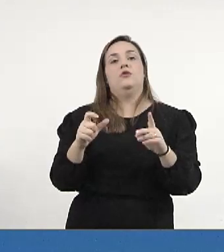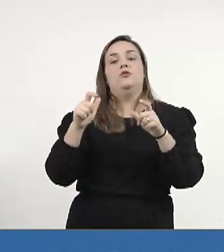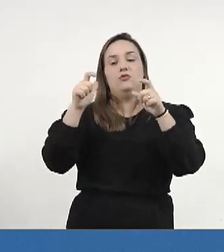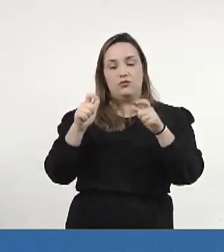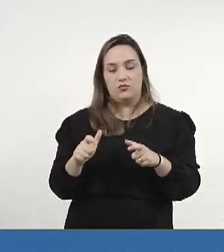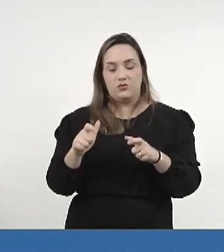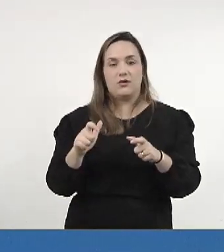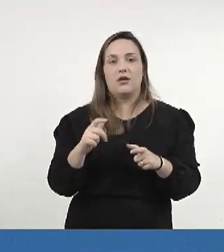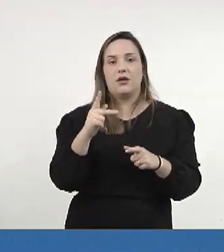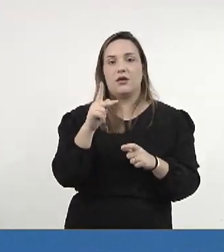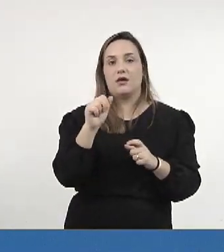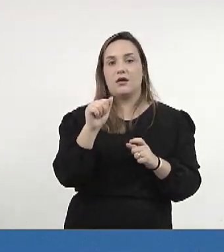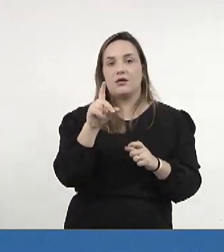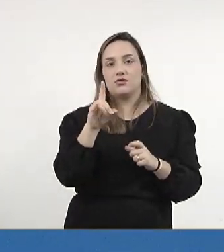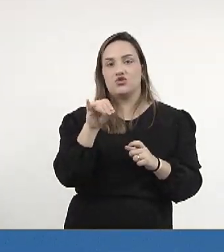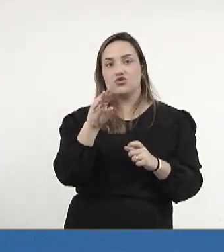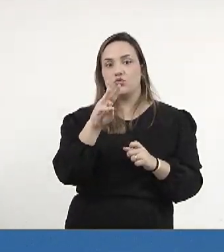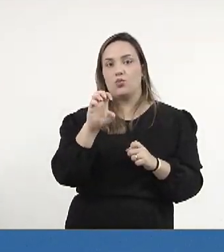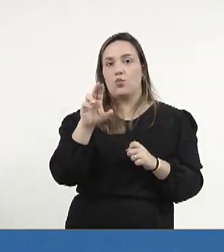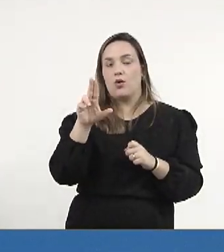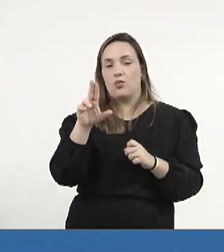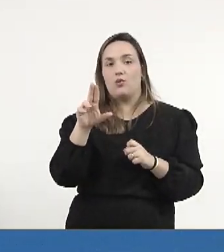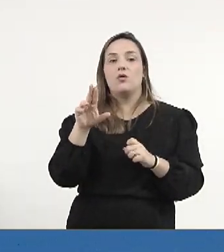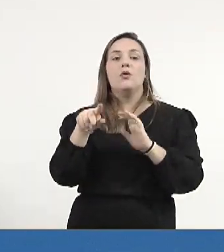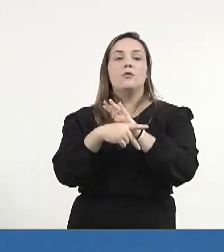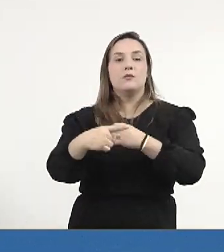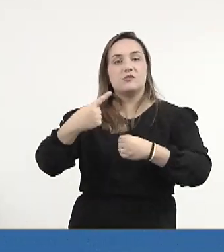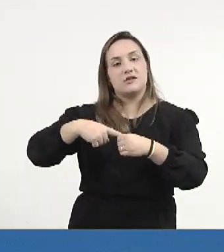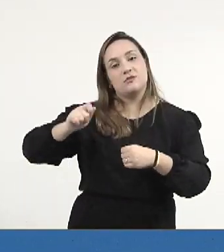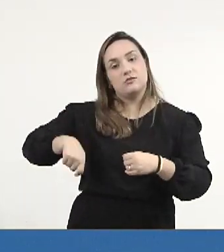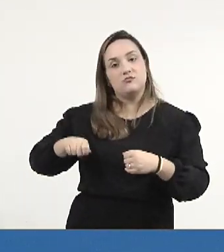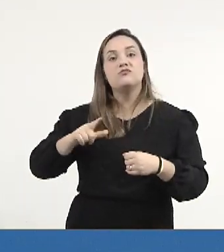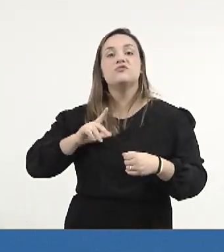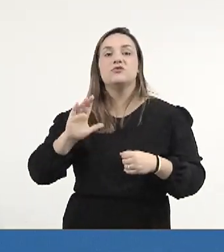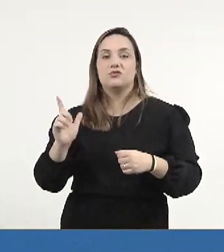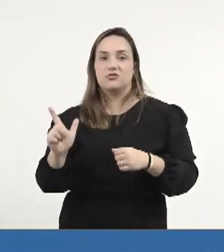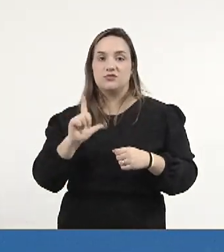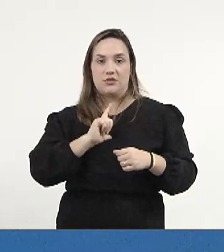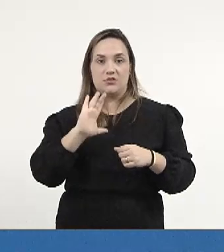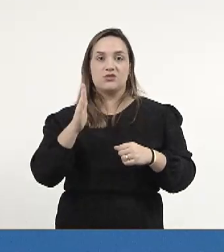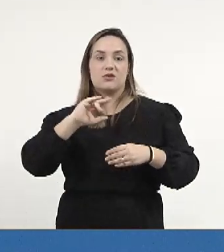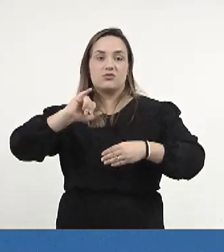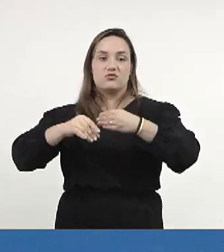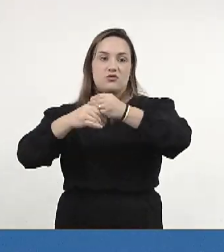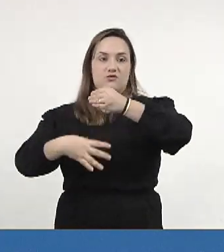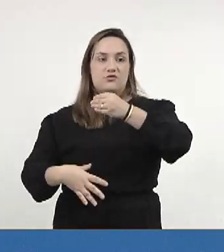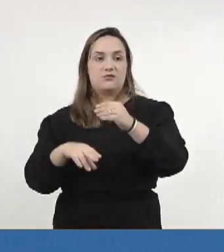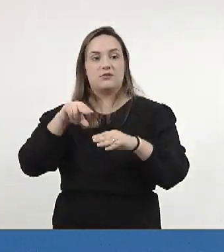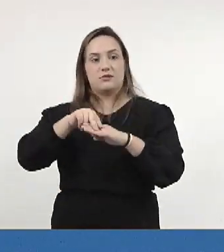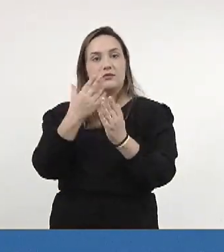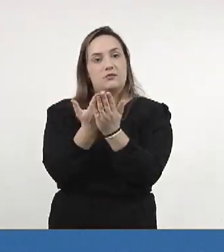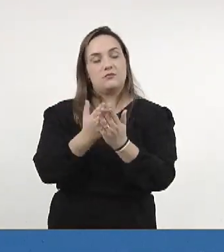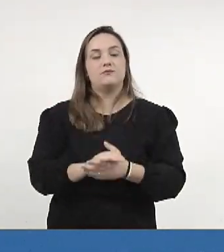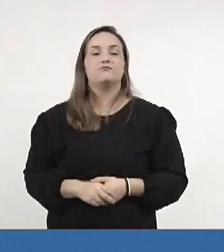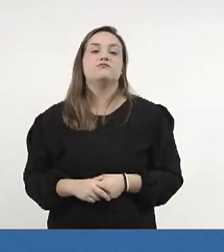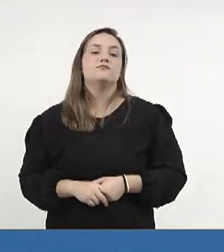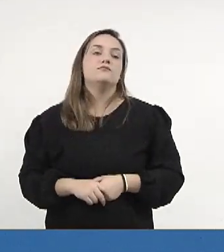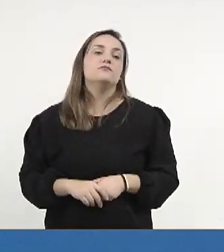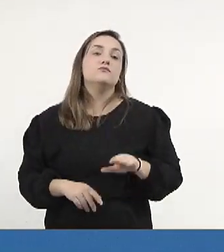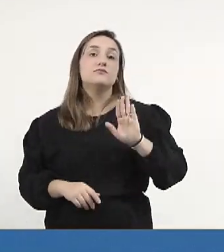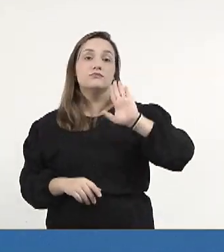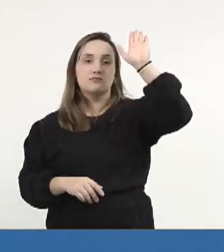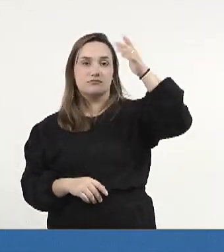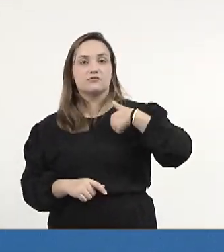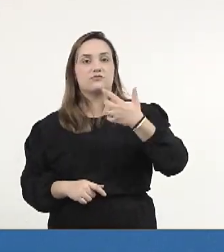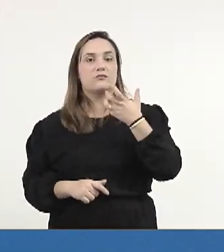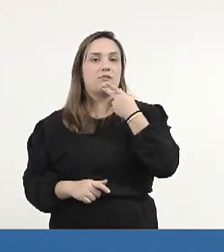Cadjuel, no município de Porto Murtinho, com justificativa em anexo. Pela ordem, senhor presidente. Pela